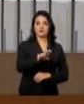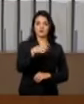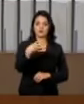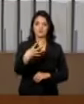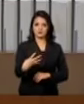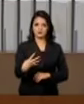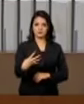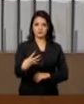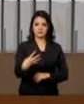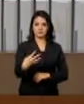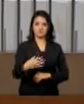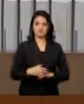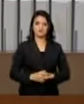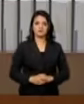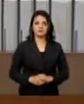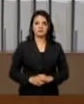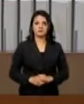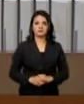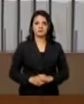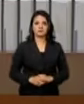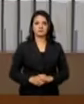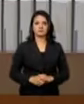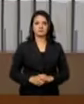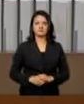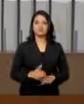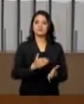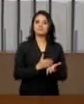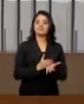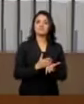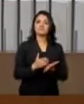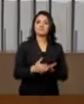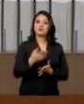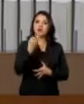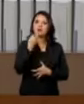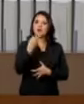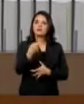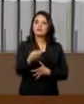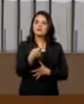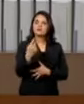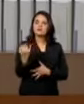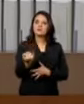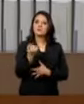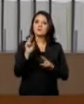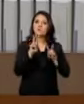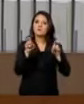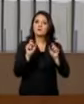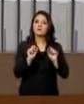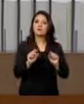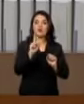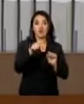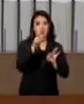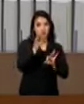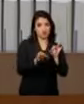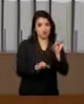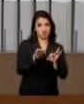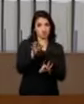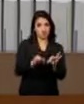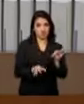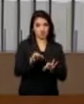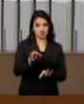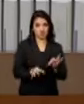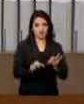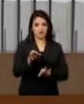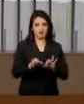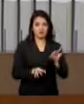54. Gostaria inicialmente de destacar que se trata de julgamento que